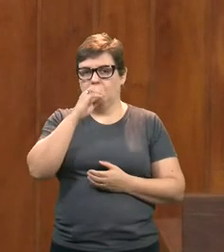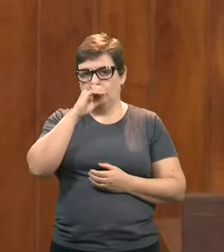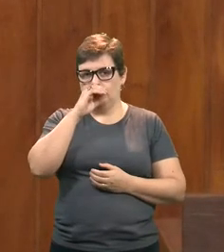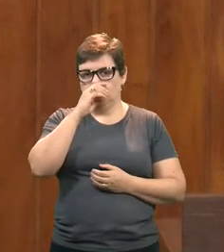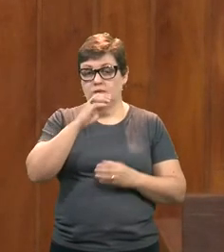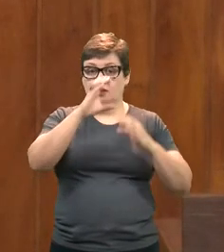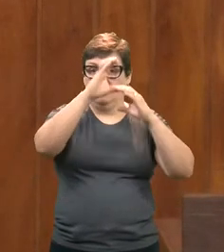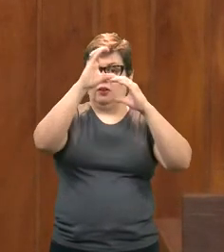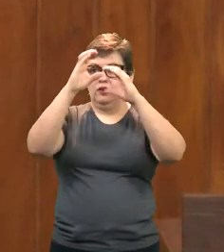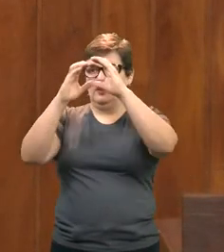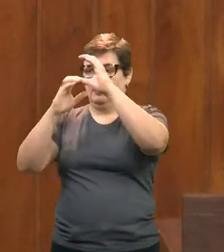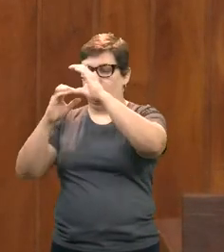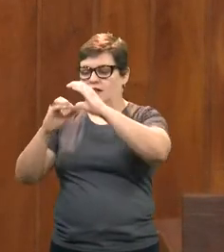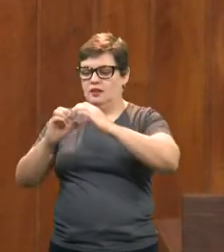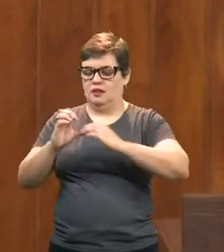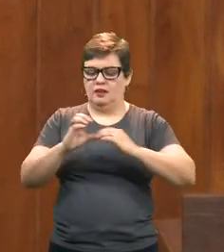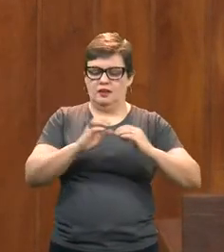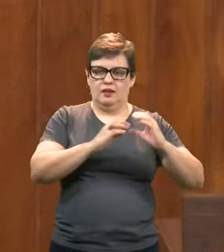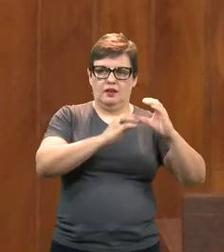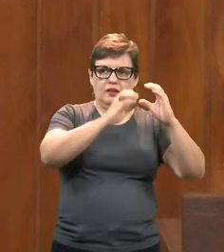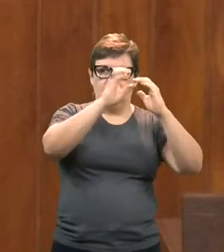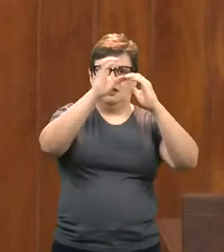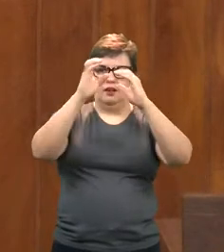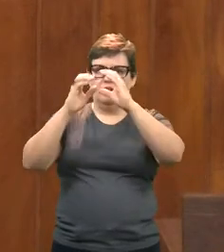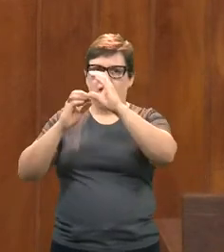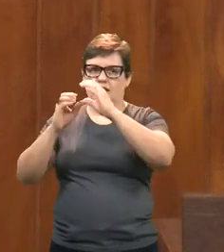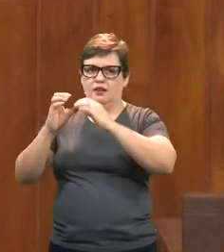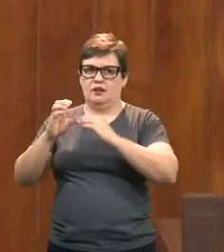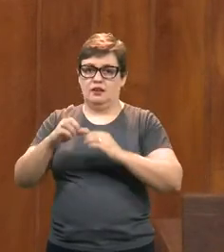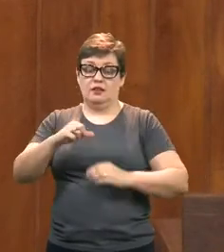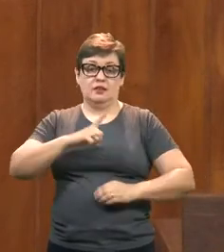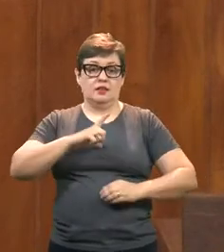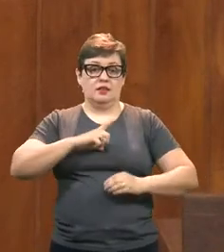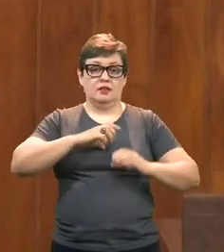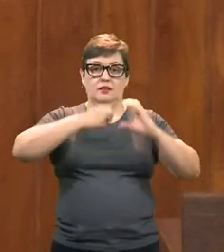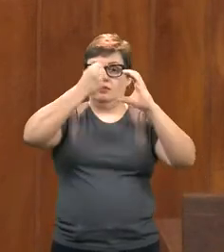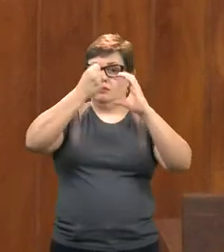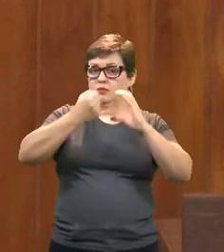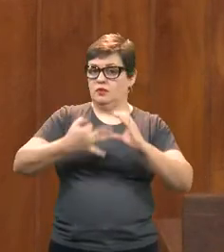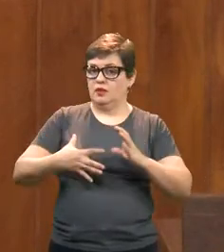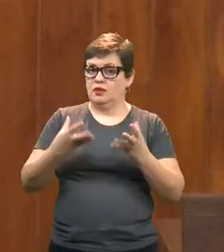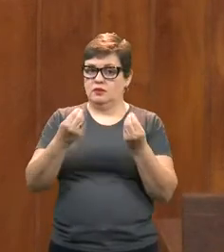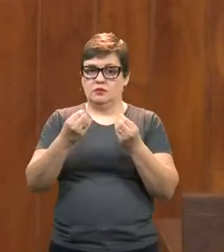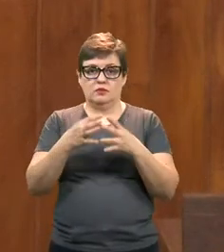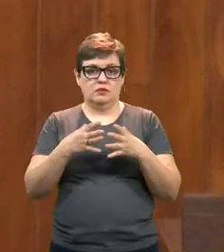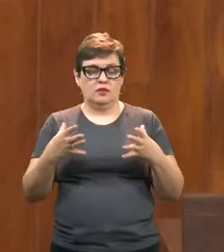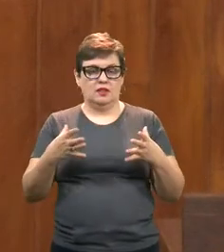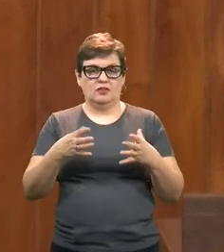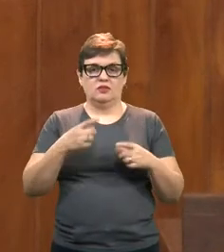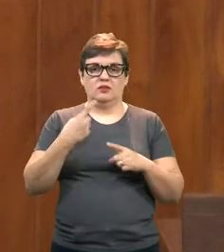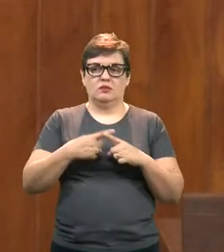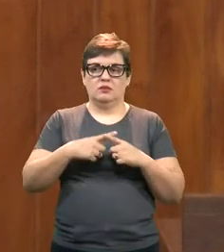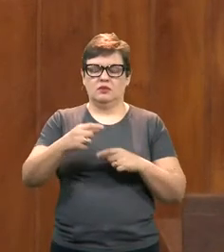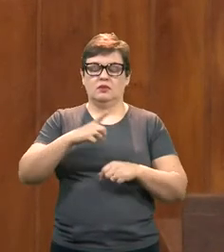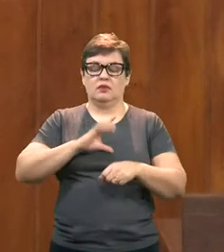tem uma característica muito interessante. Ele me gera uma segurança muito boa na